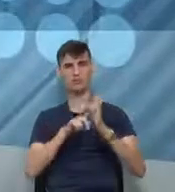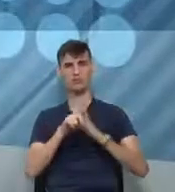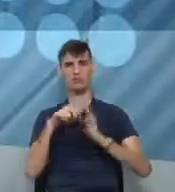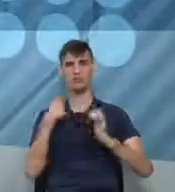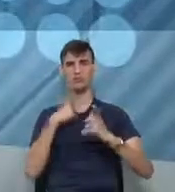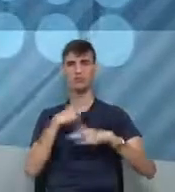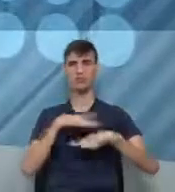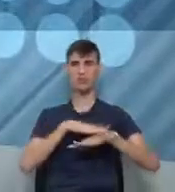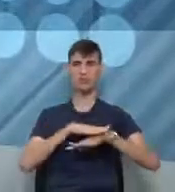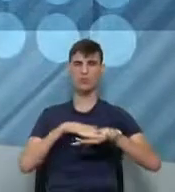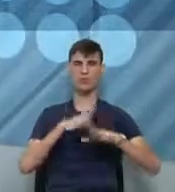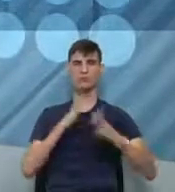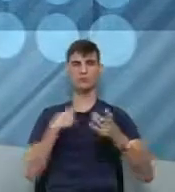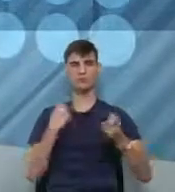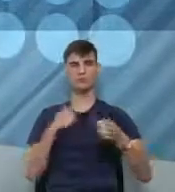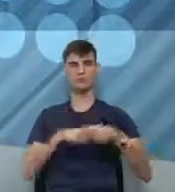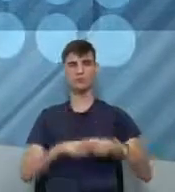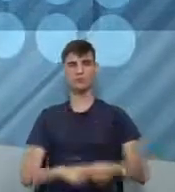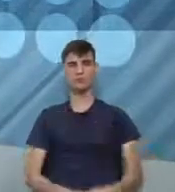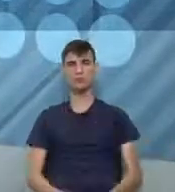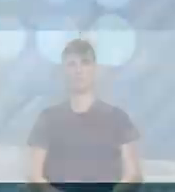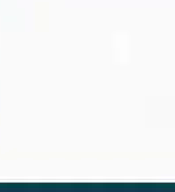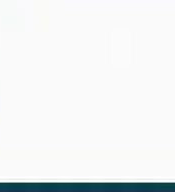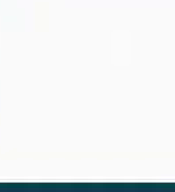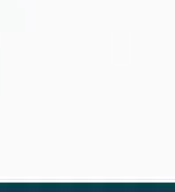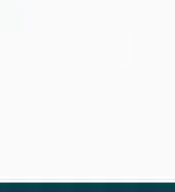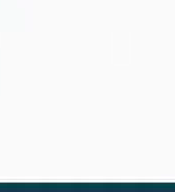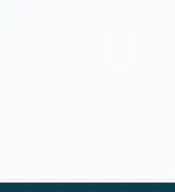da nossa aula, e eu já volto.